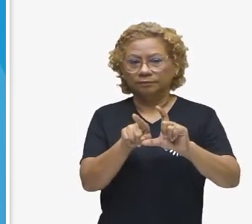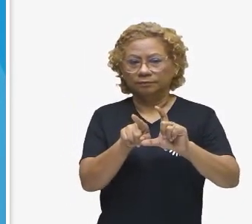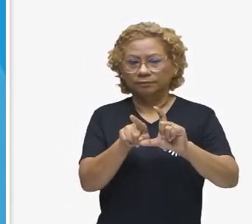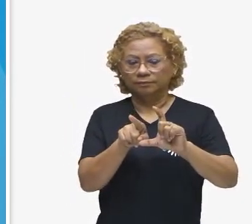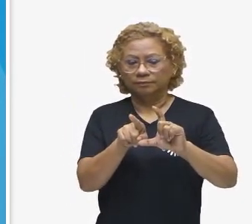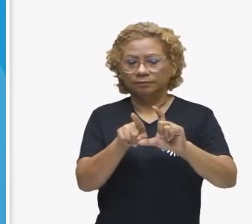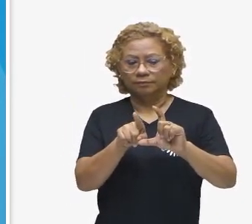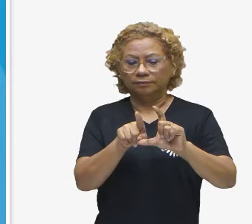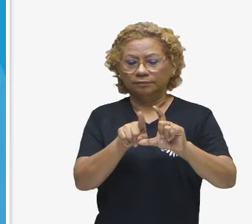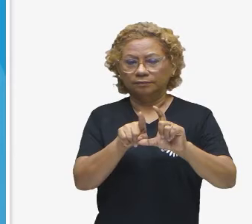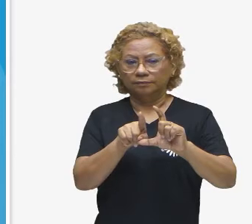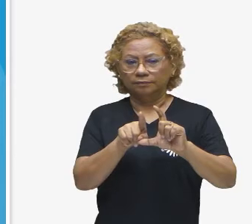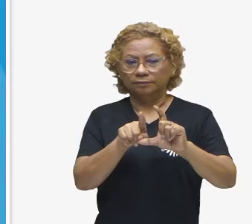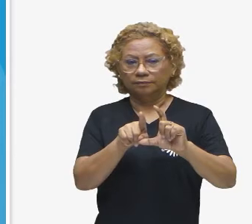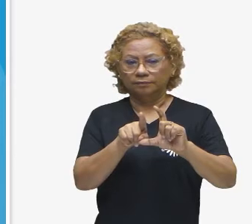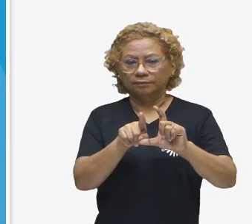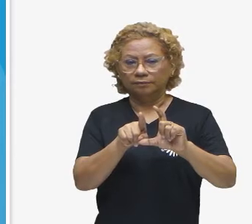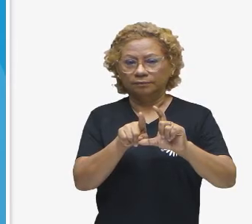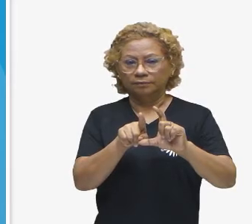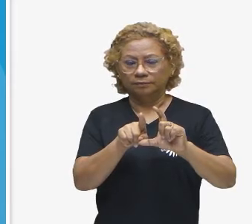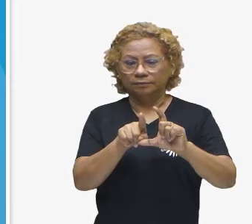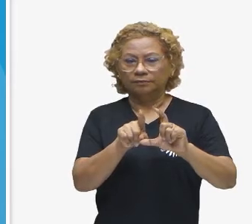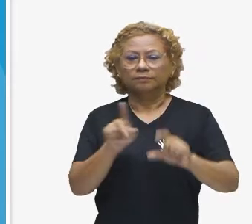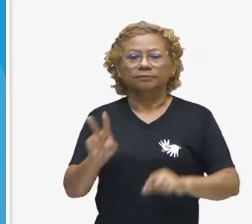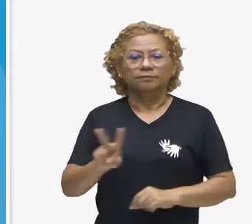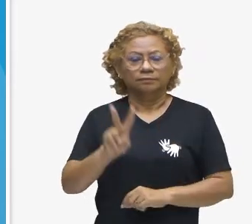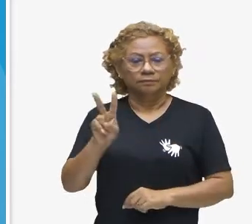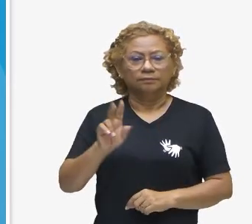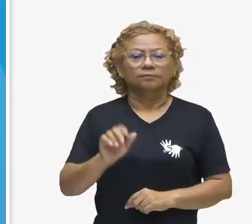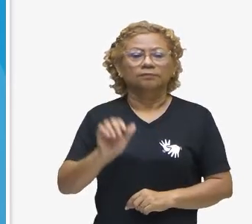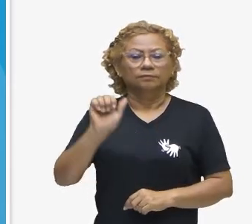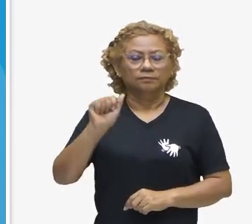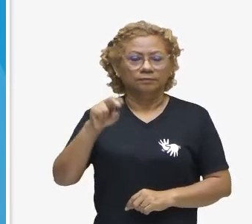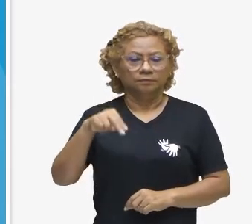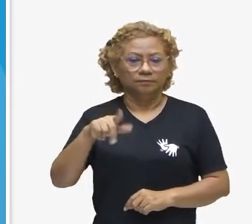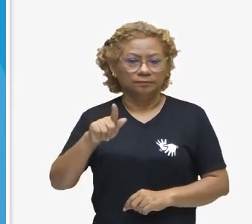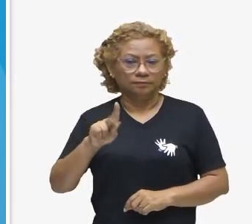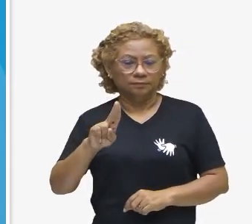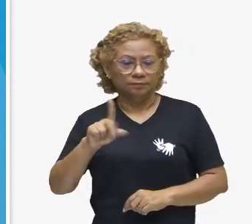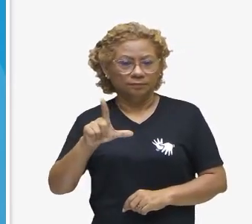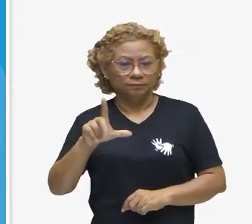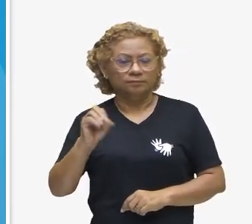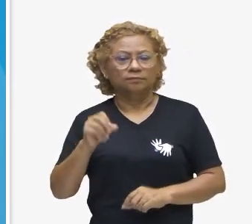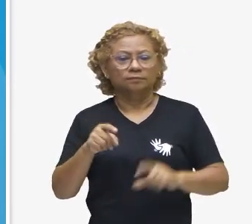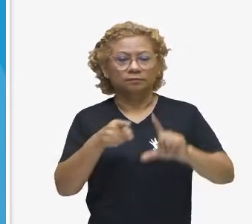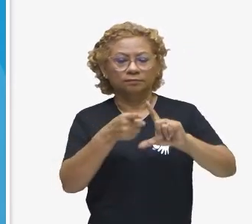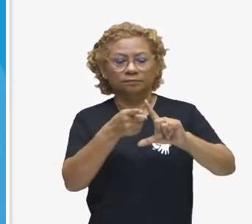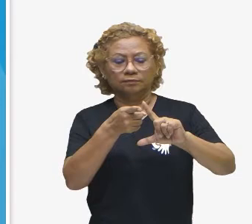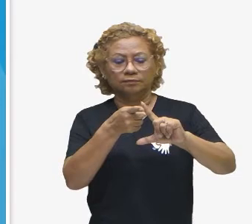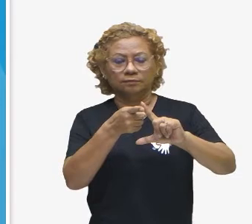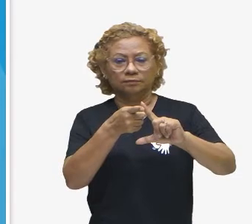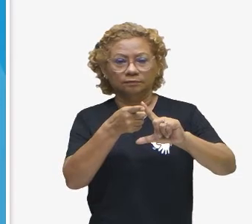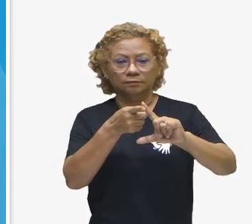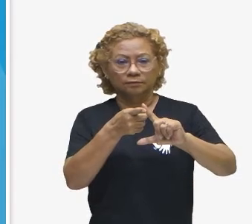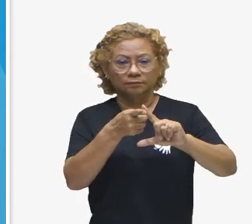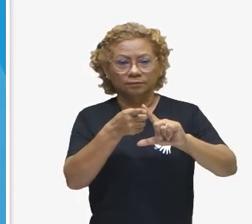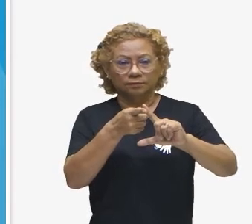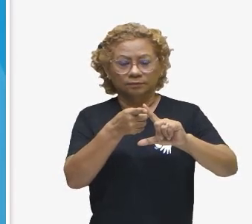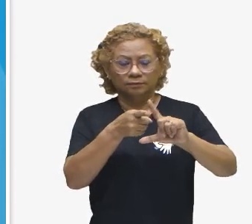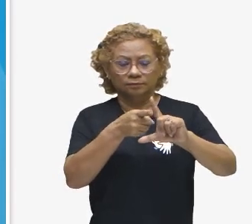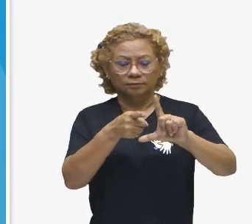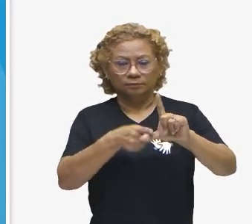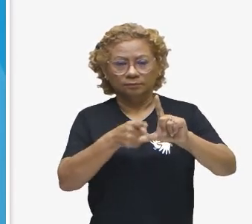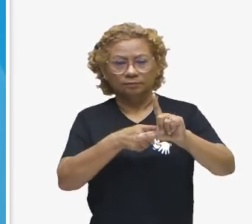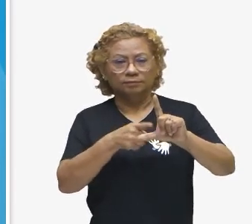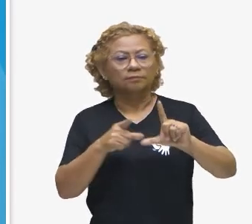a um determinado valor de ângulo. Ó, eu saí daqui do 0 grau até um